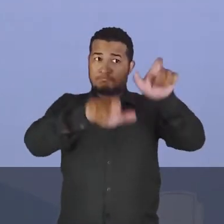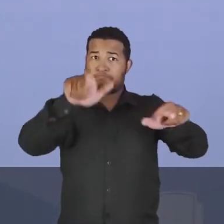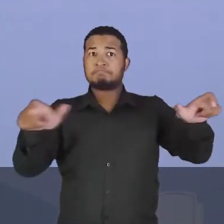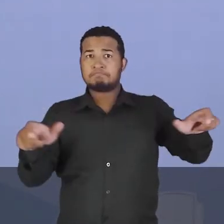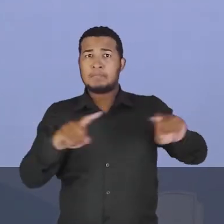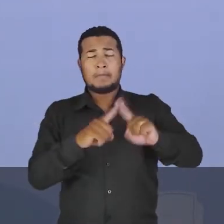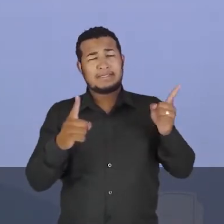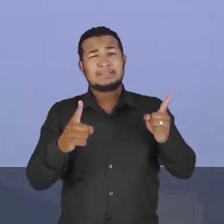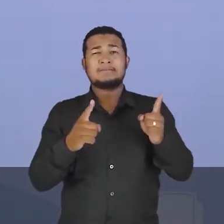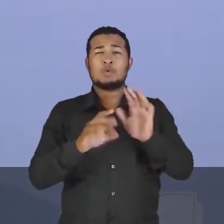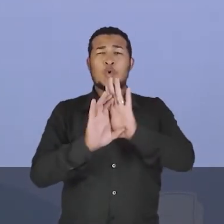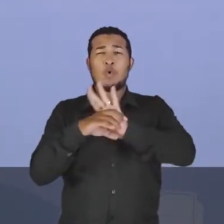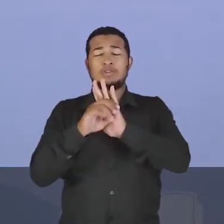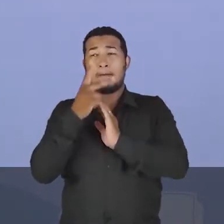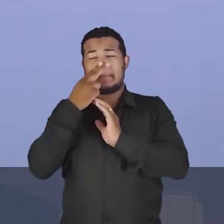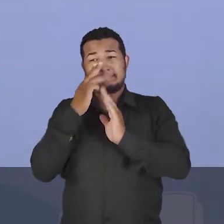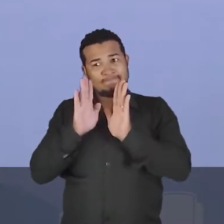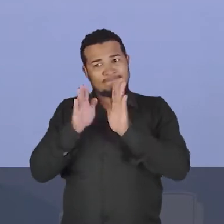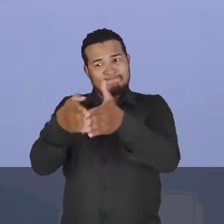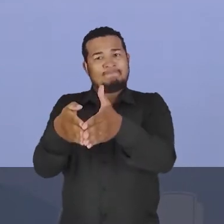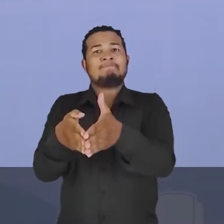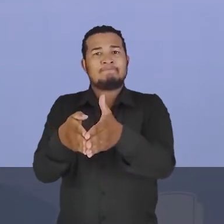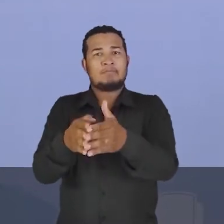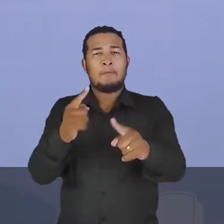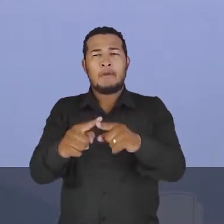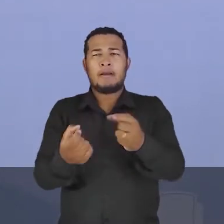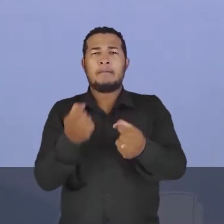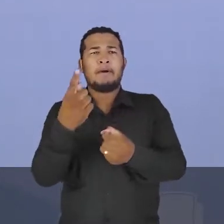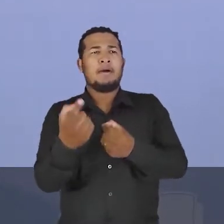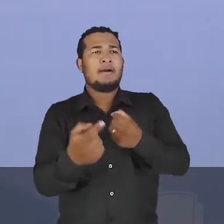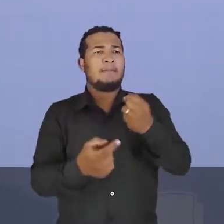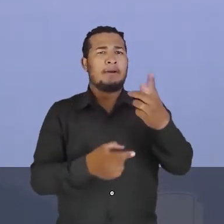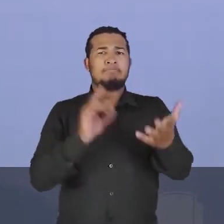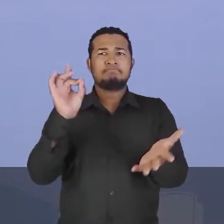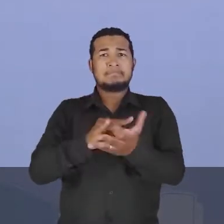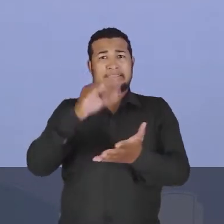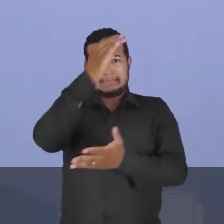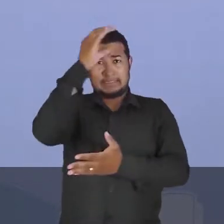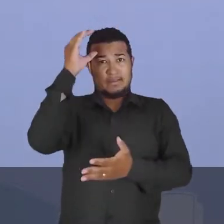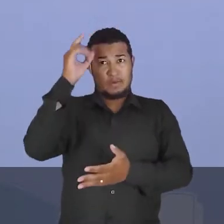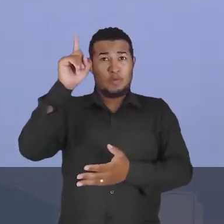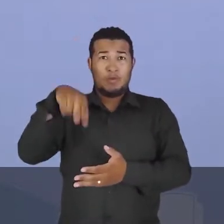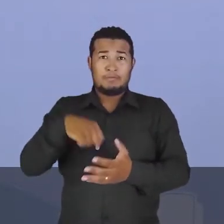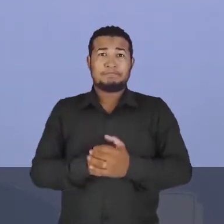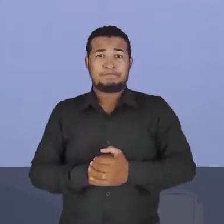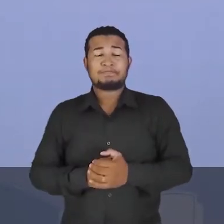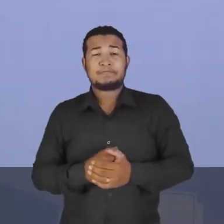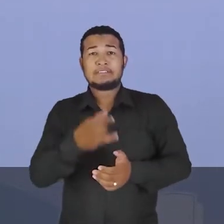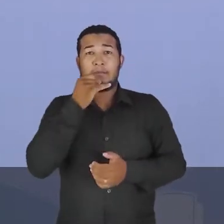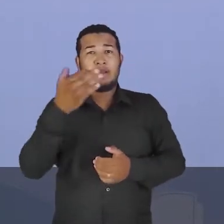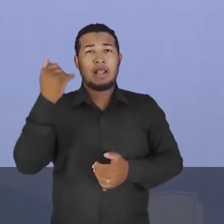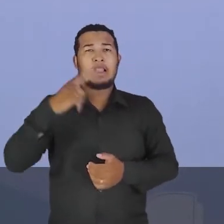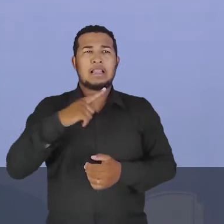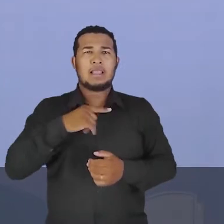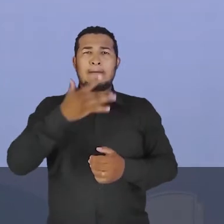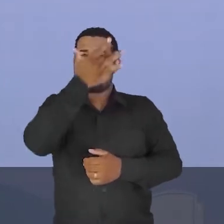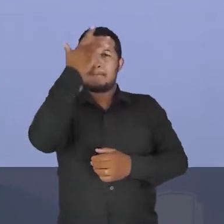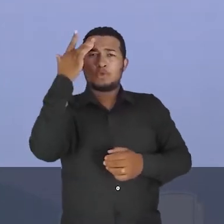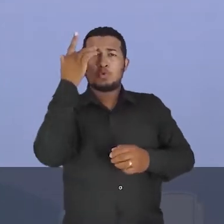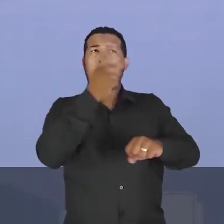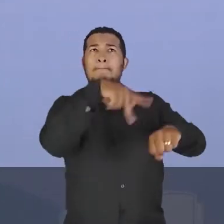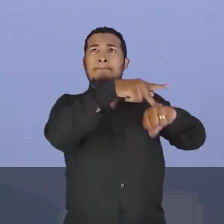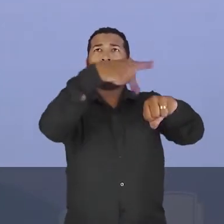conceito muito restrito, porque poucas pessoas eram consideradas cidadãs. Você tinha lá em Atenas muitos estrangeiros,